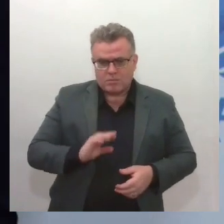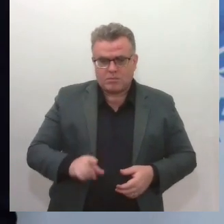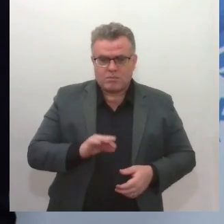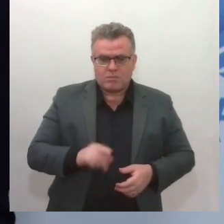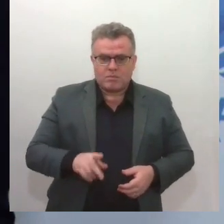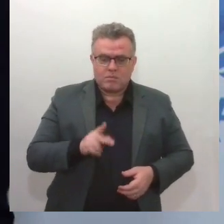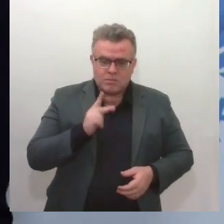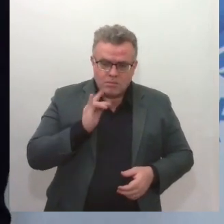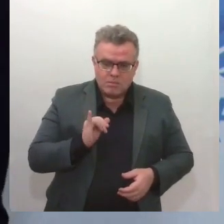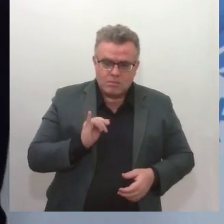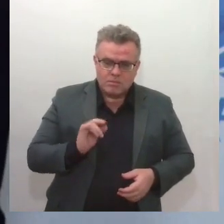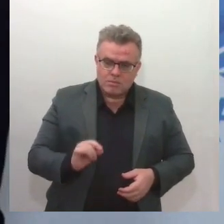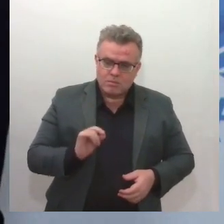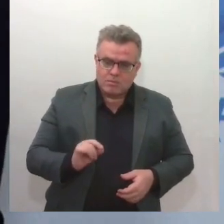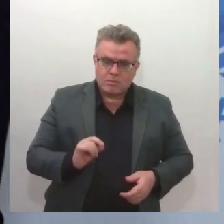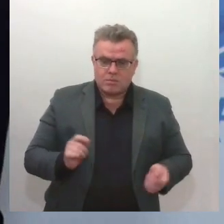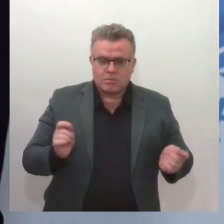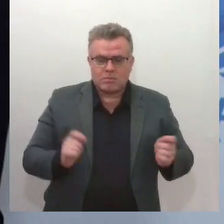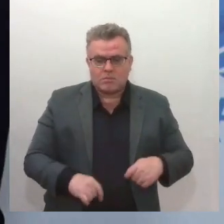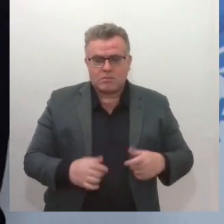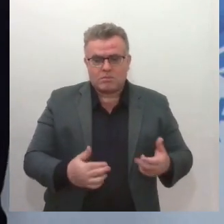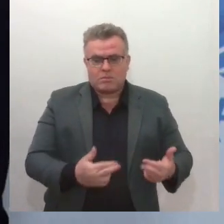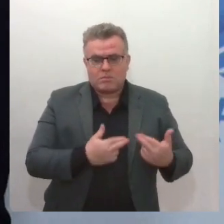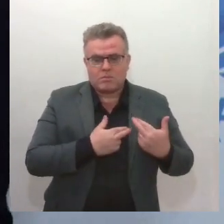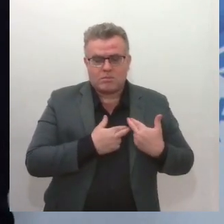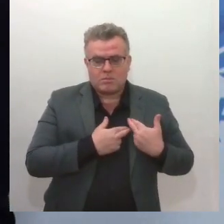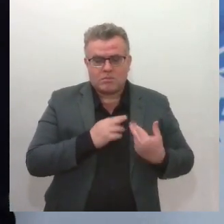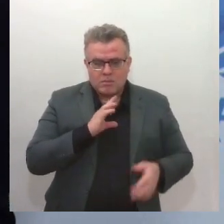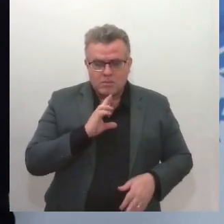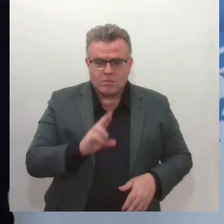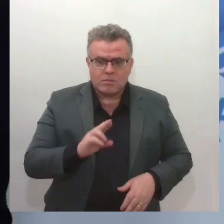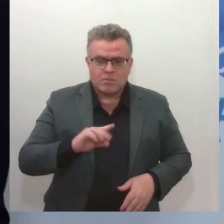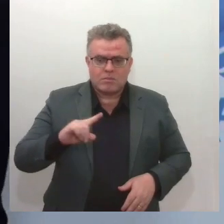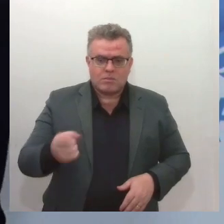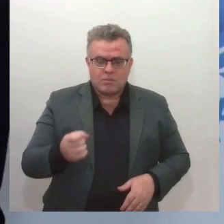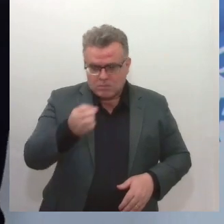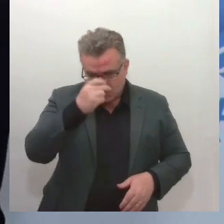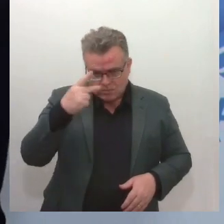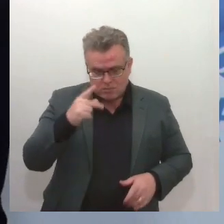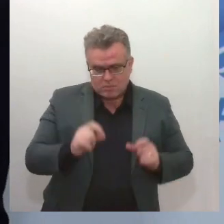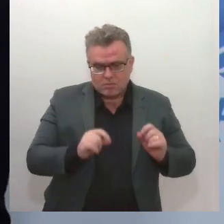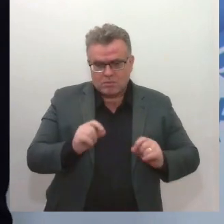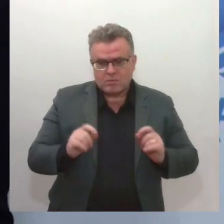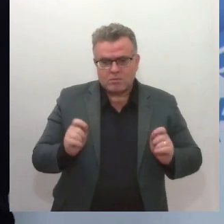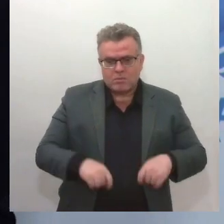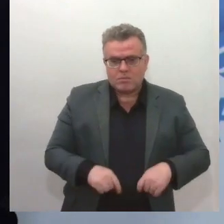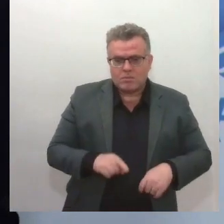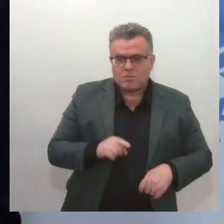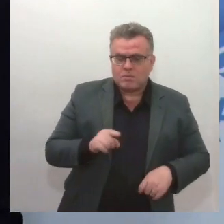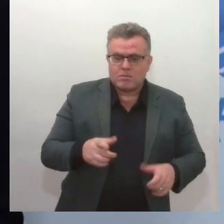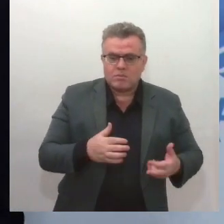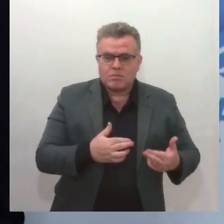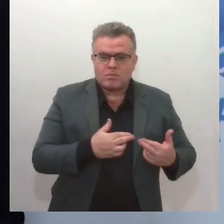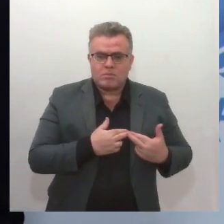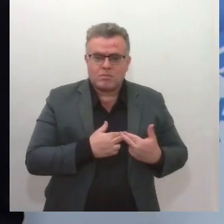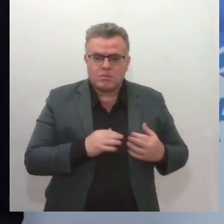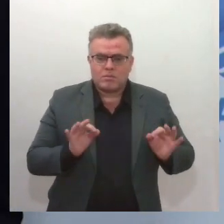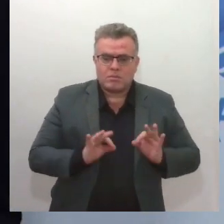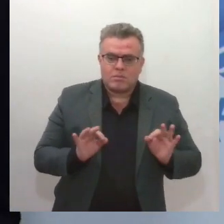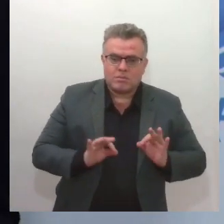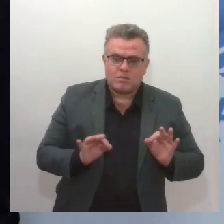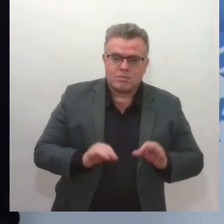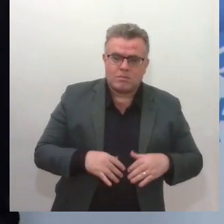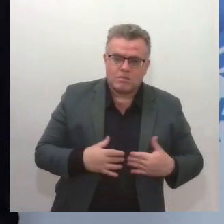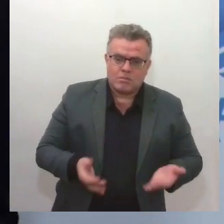fica respondendo, o ex-prefeito do município, sendo que ele também não tem nenhum cargo na prefeitura. Então, eu queria saber se o